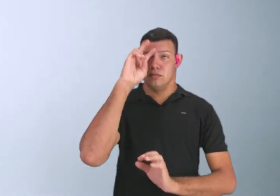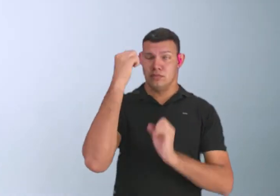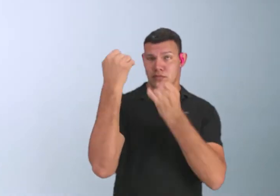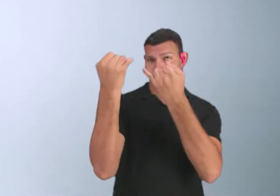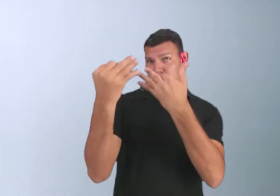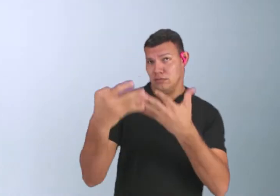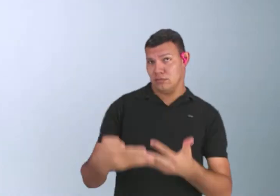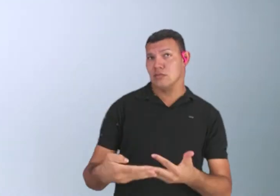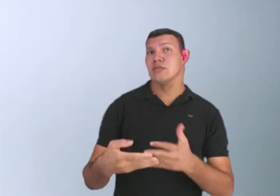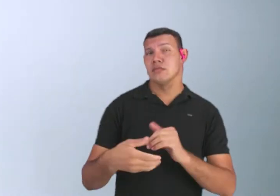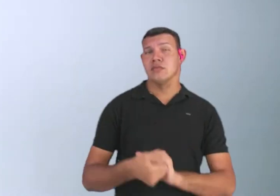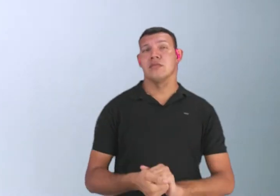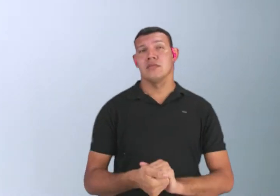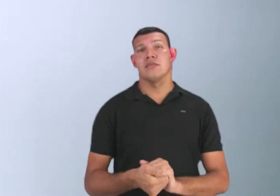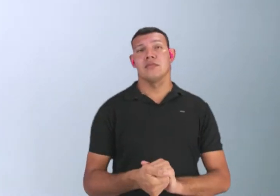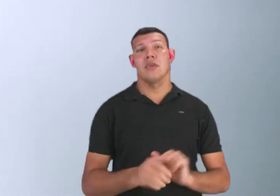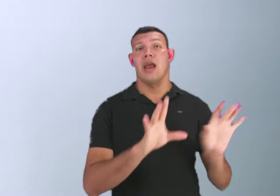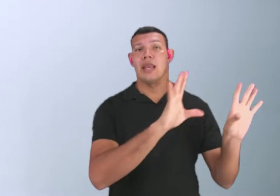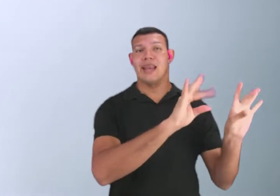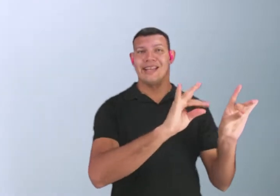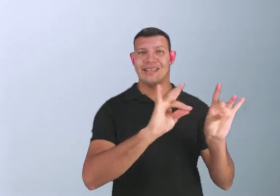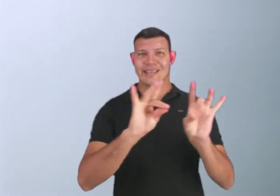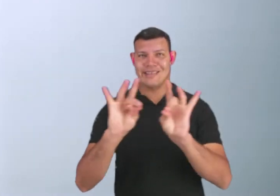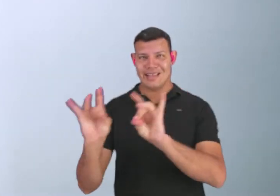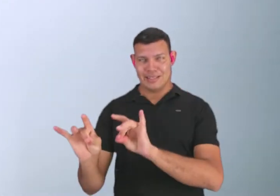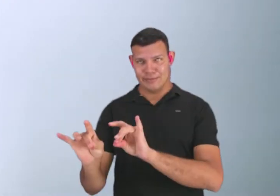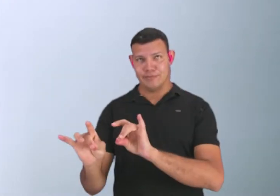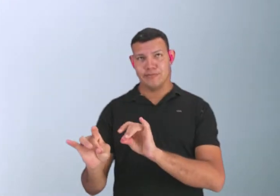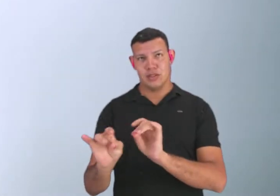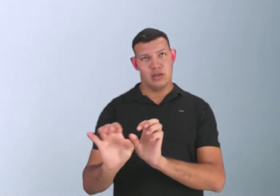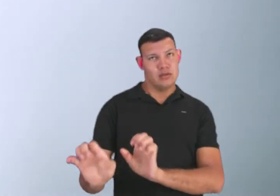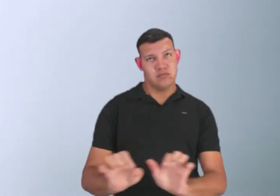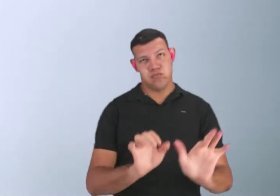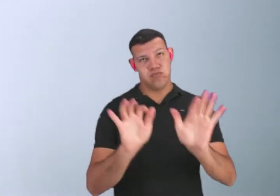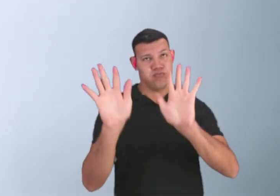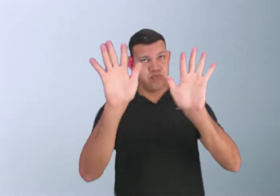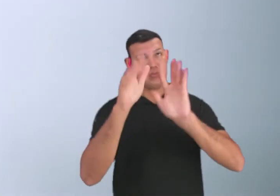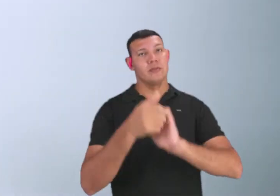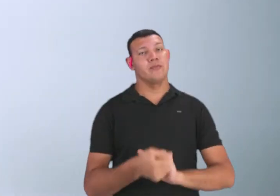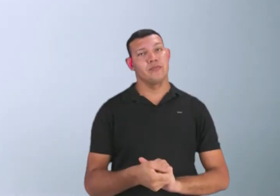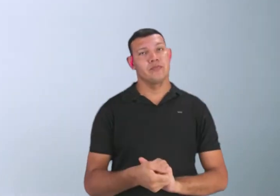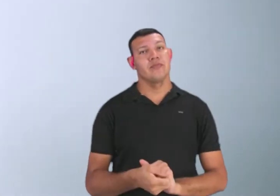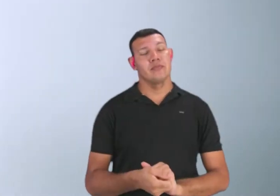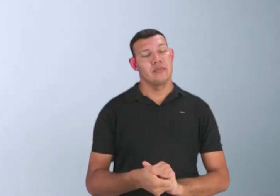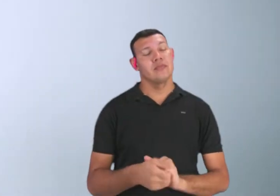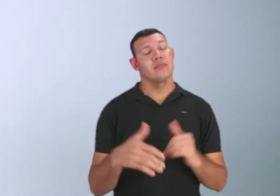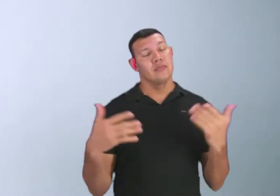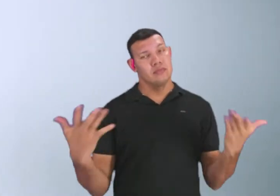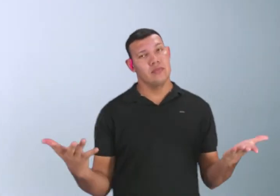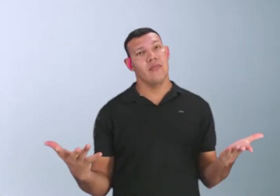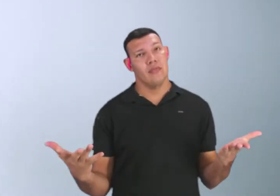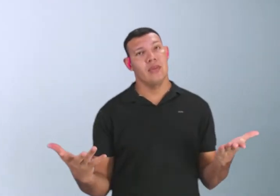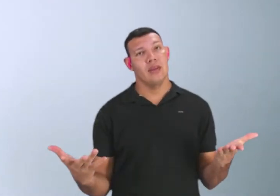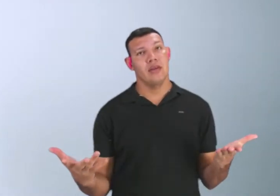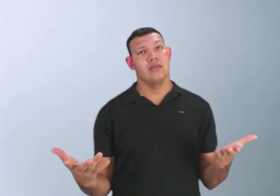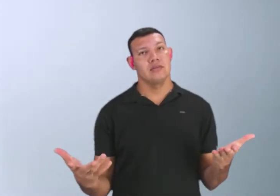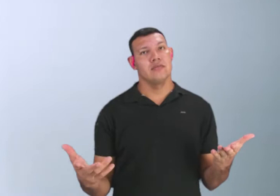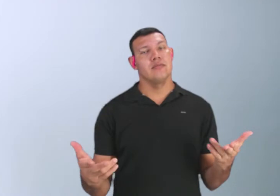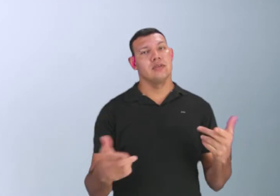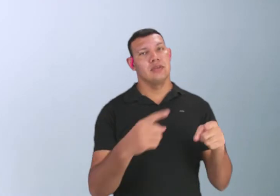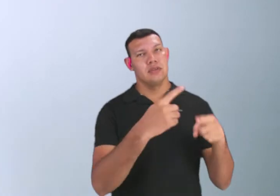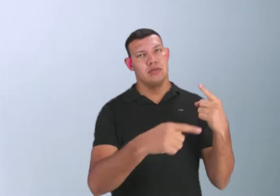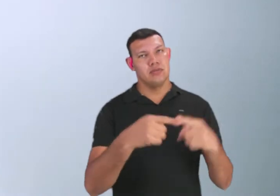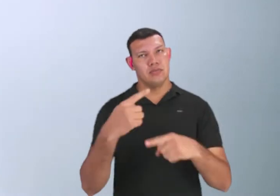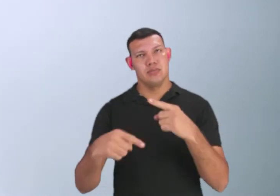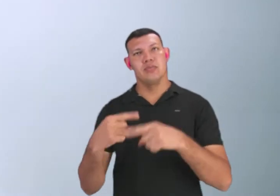estamos falando de corpos com estado de agregação diferente de um sólido. Nós estamos falando de líquidos e gases, que são aqueles corpos que têm